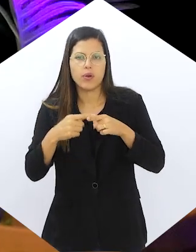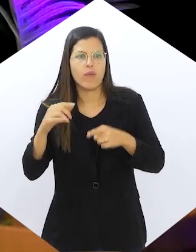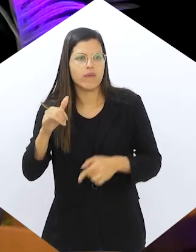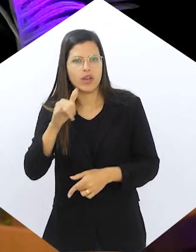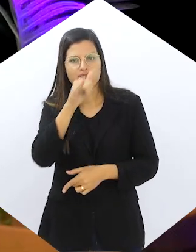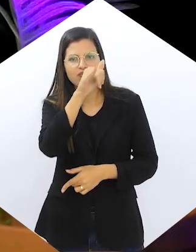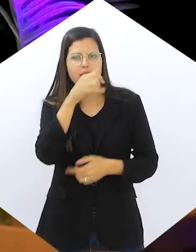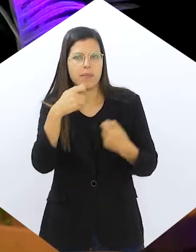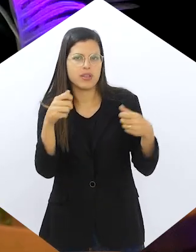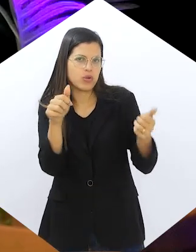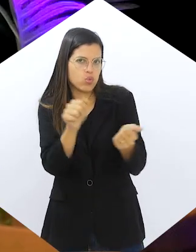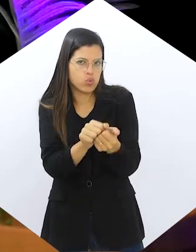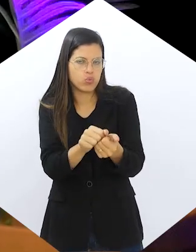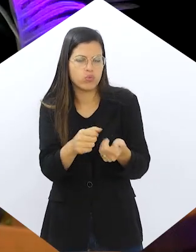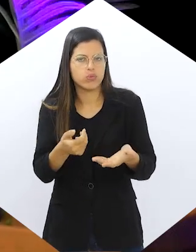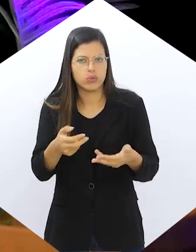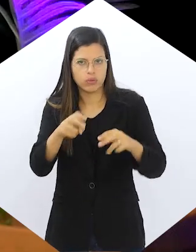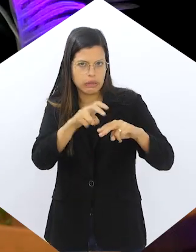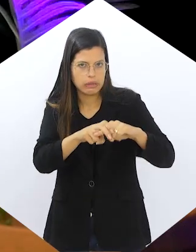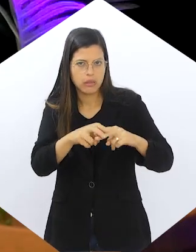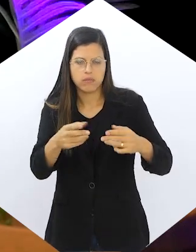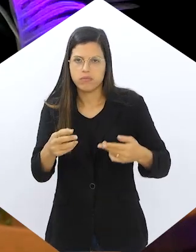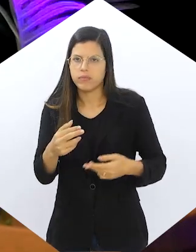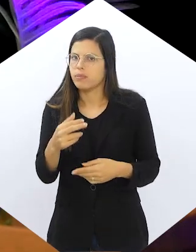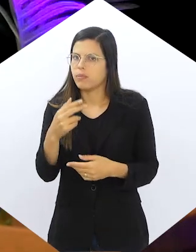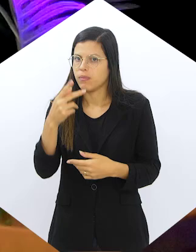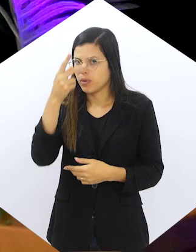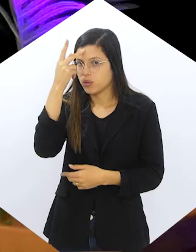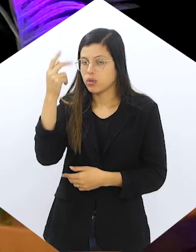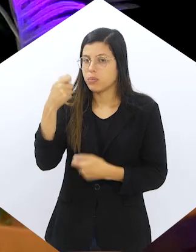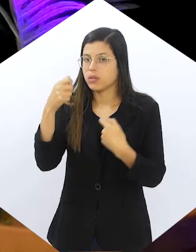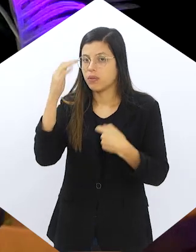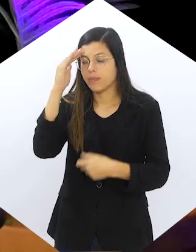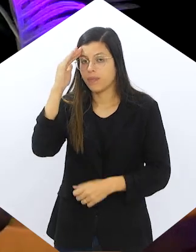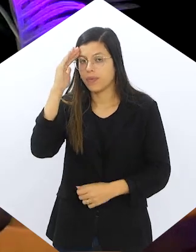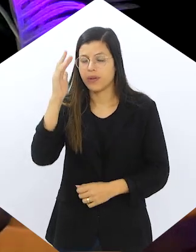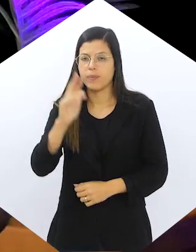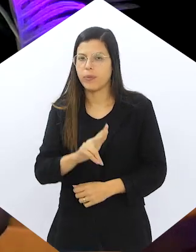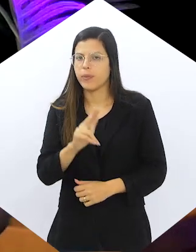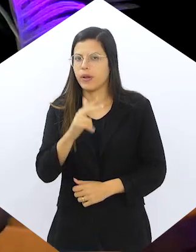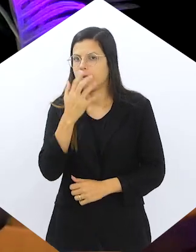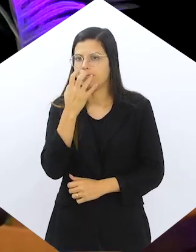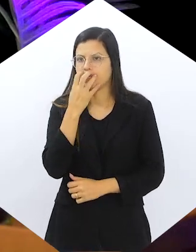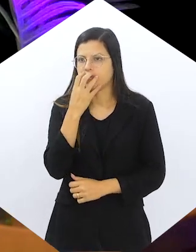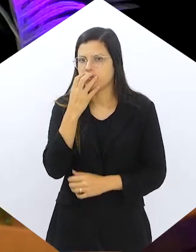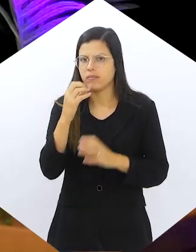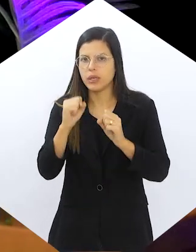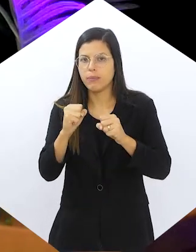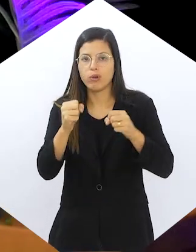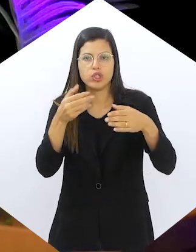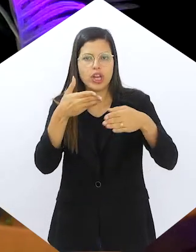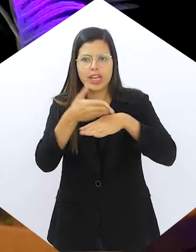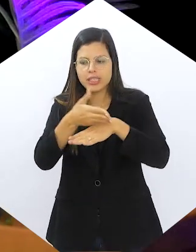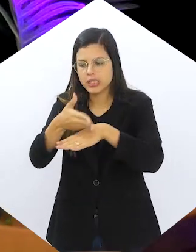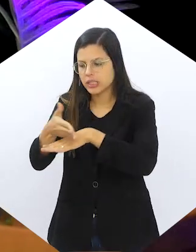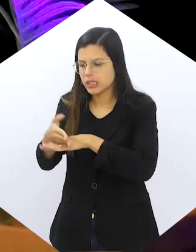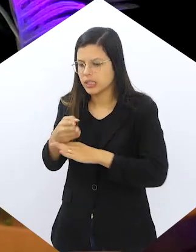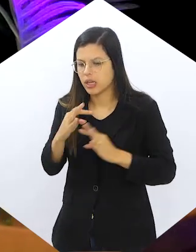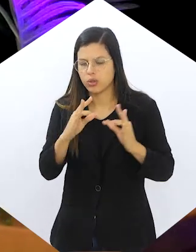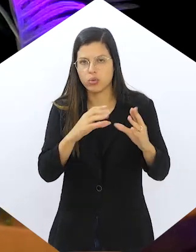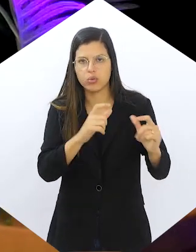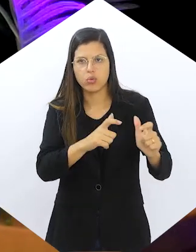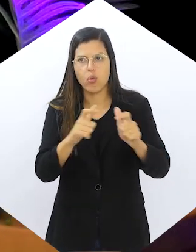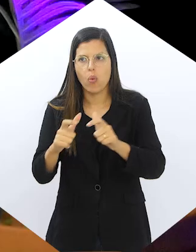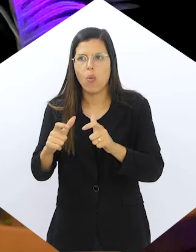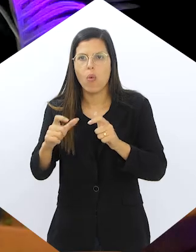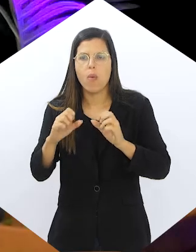tem direito a viajar na cabine do avião. Então, as pessoas têm que desmistificar. Ele não é um cão que você vai poder entrar em tudo quanto é lugar e você vai